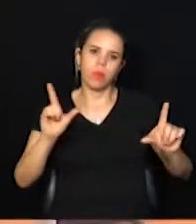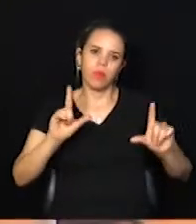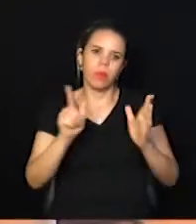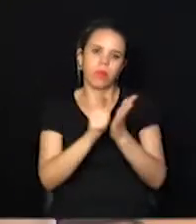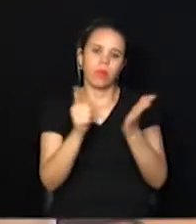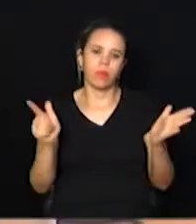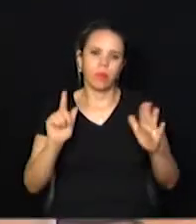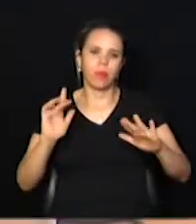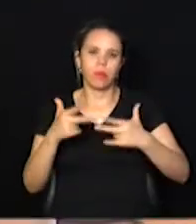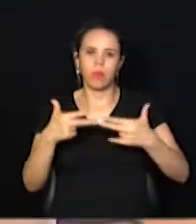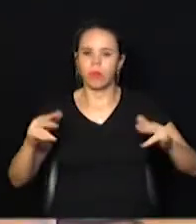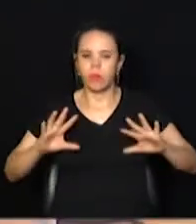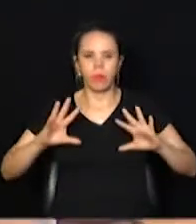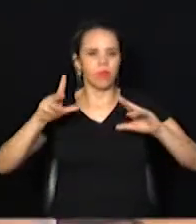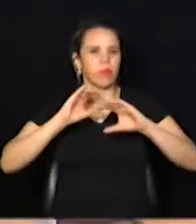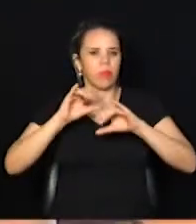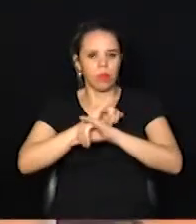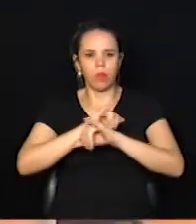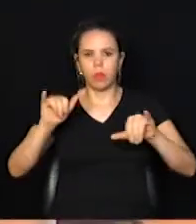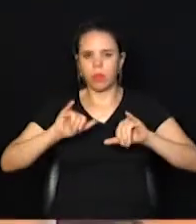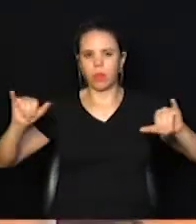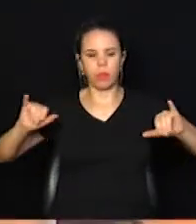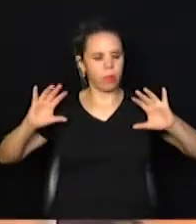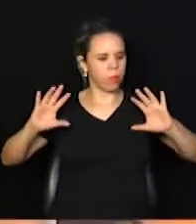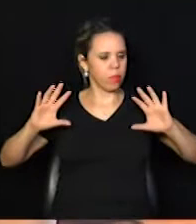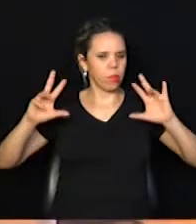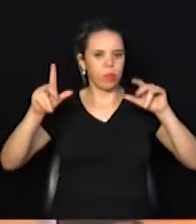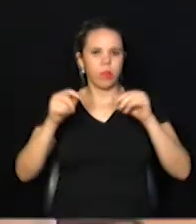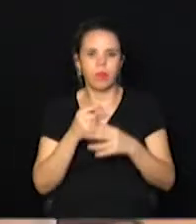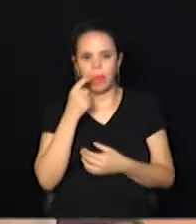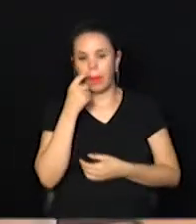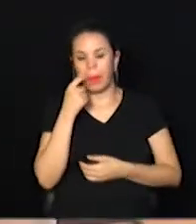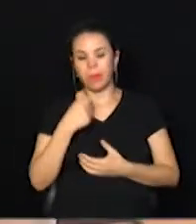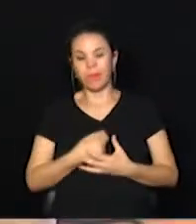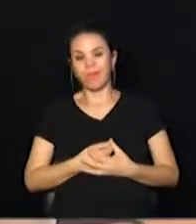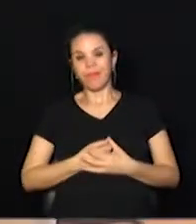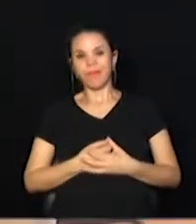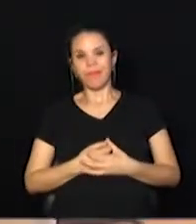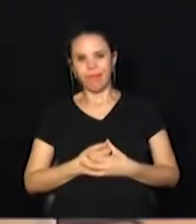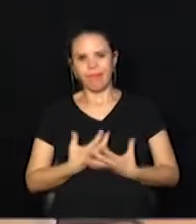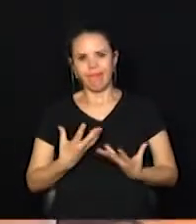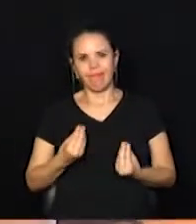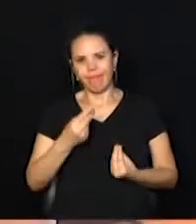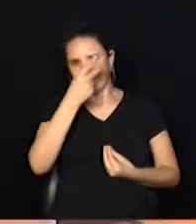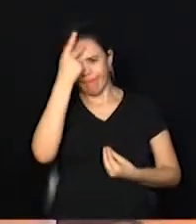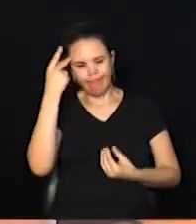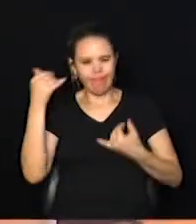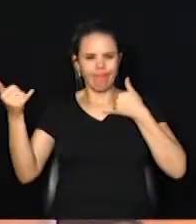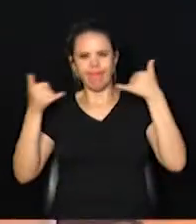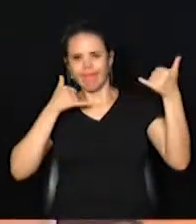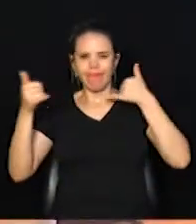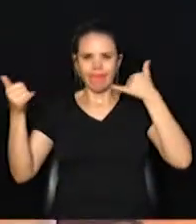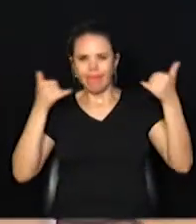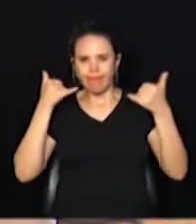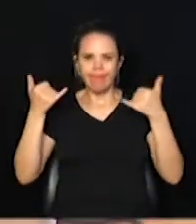as redes de comunicação, noticiando, e muitas pessoas me ligaram. Ora, mas o